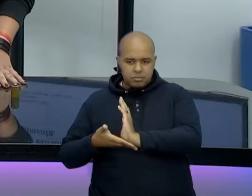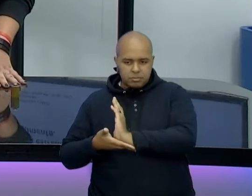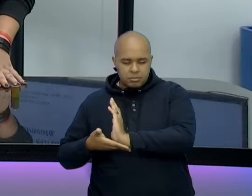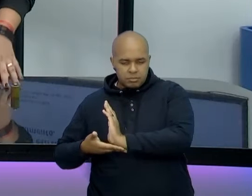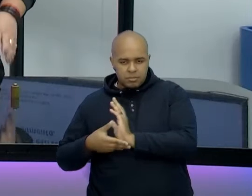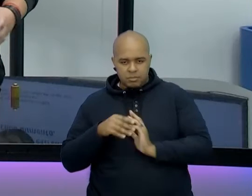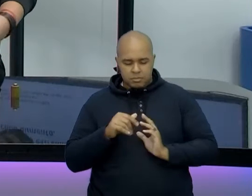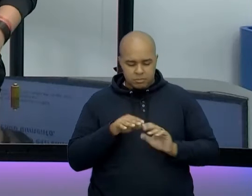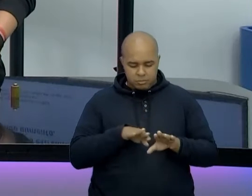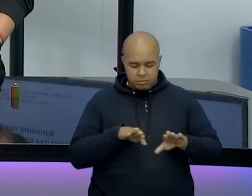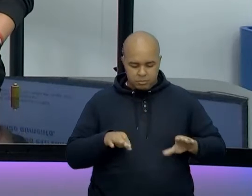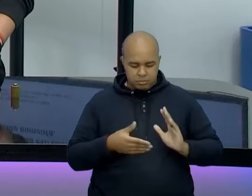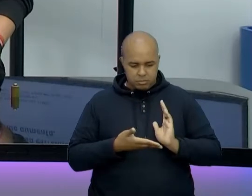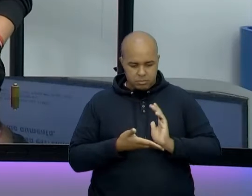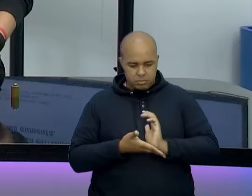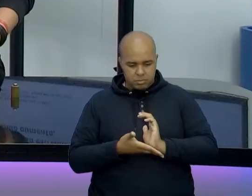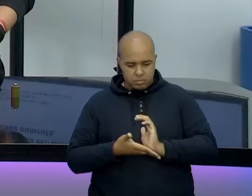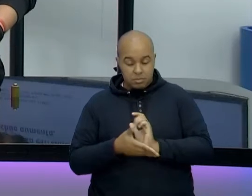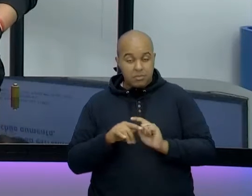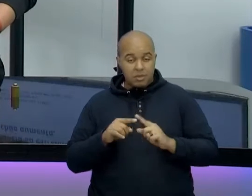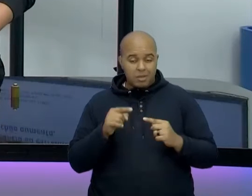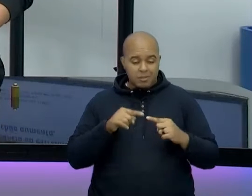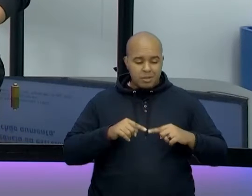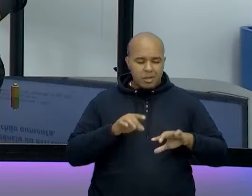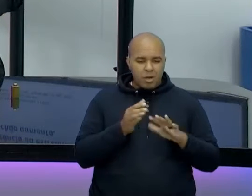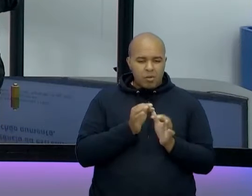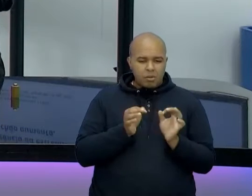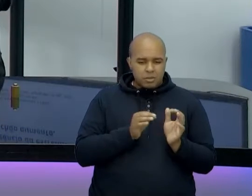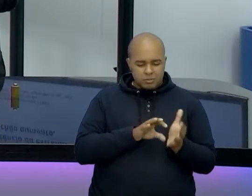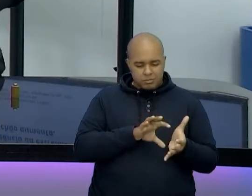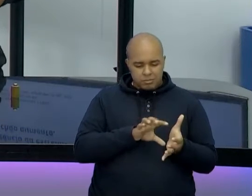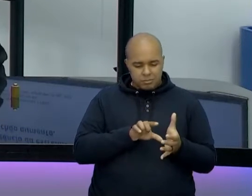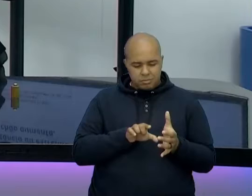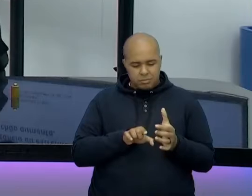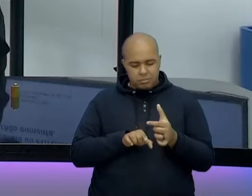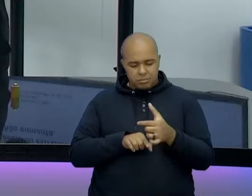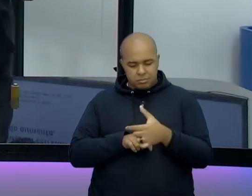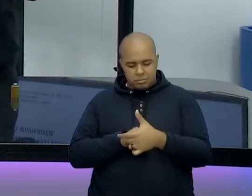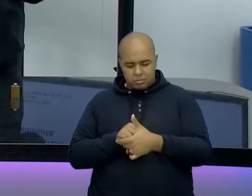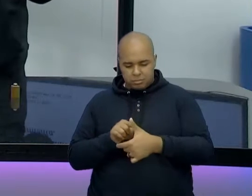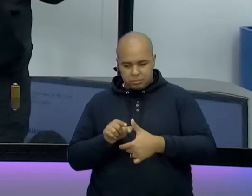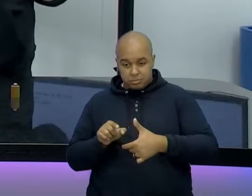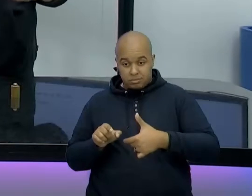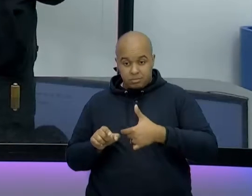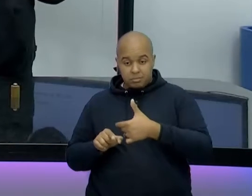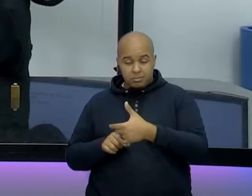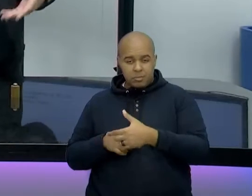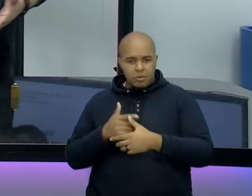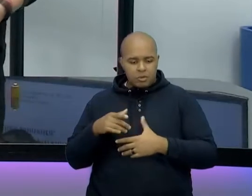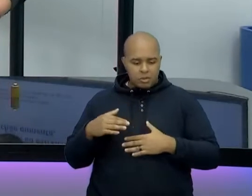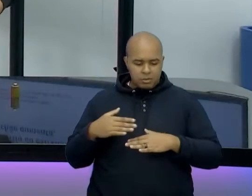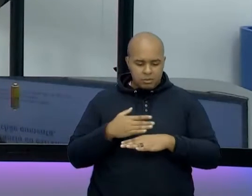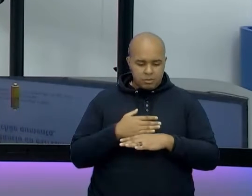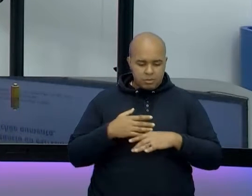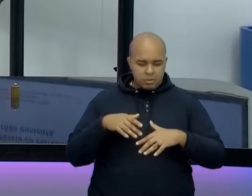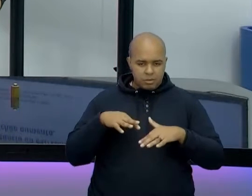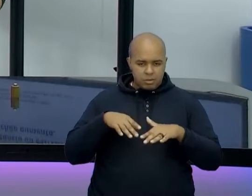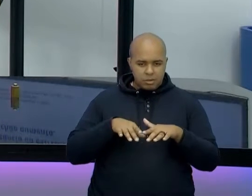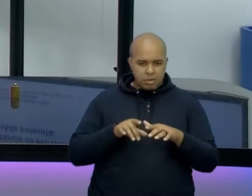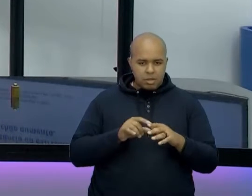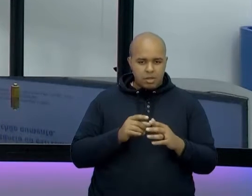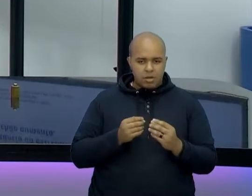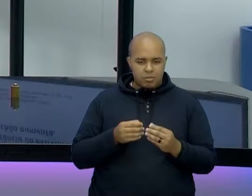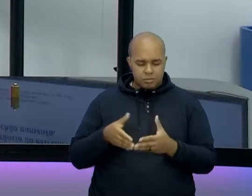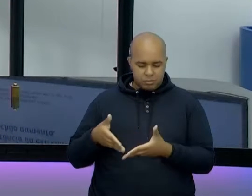mesmo objeto. Porém, esse objeto ele está sendo arrastado. O movimento de deslizar nada mais é do que o movimento de